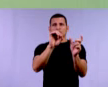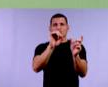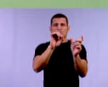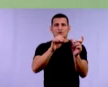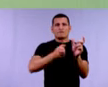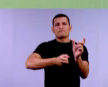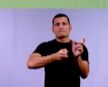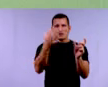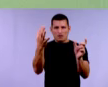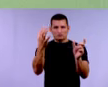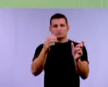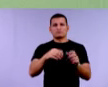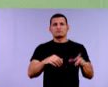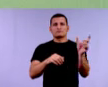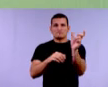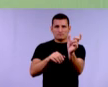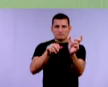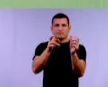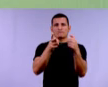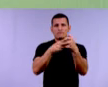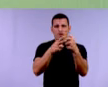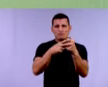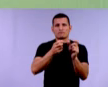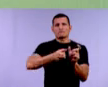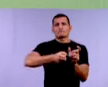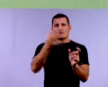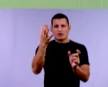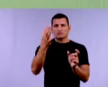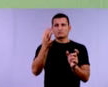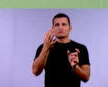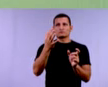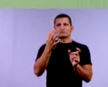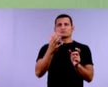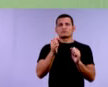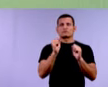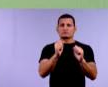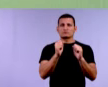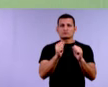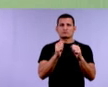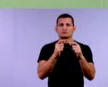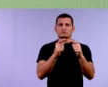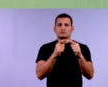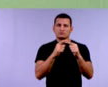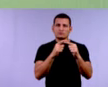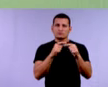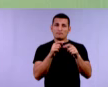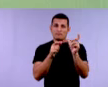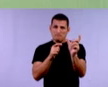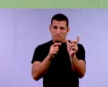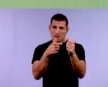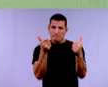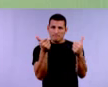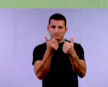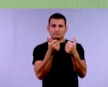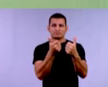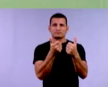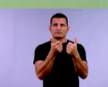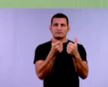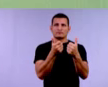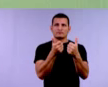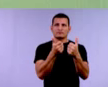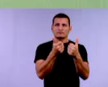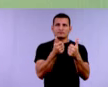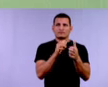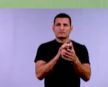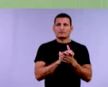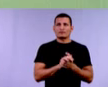no plural, flexionar no plural, ou concordar com o elemento mais próximo, que já é o exemplo que a gente deu.